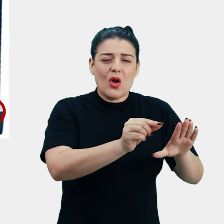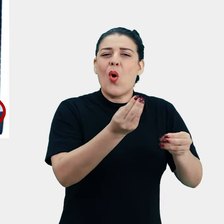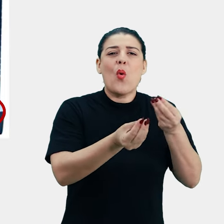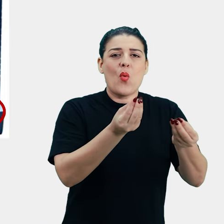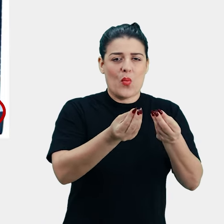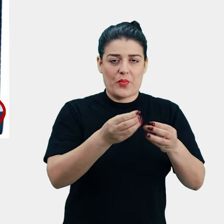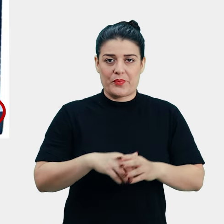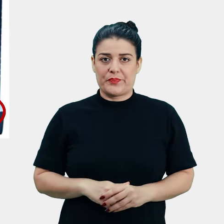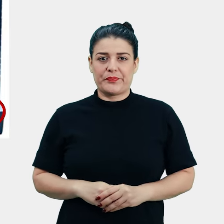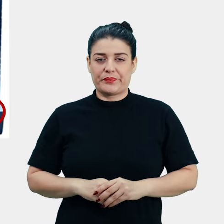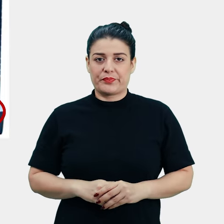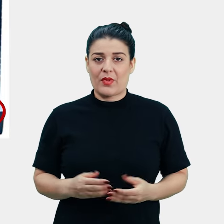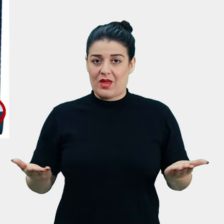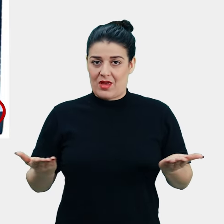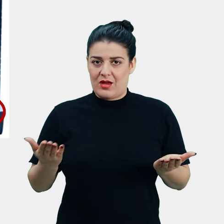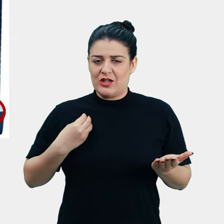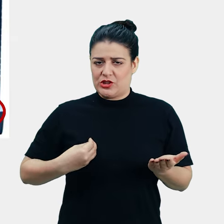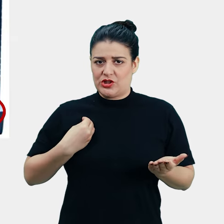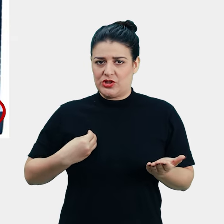amostras. Hoje nós temos,